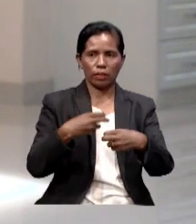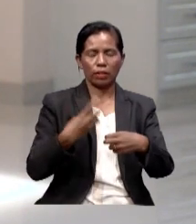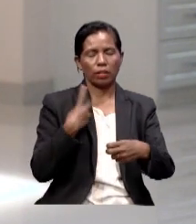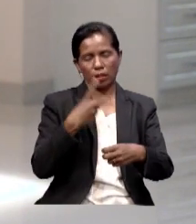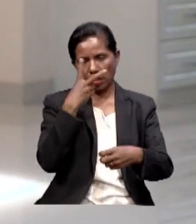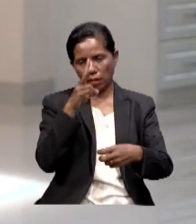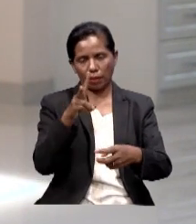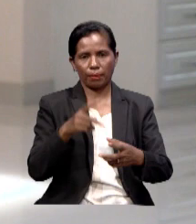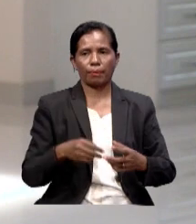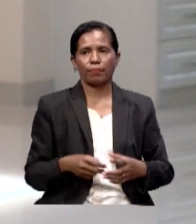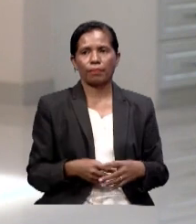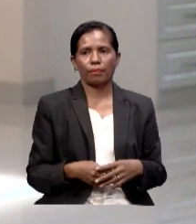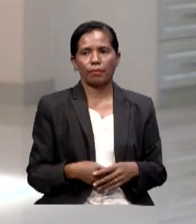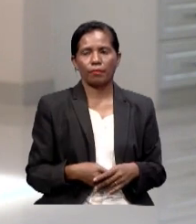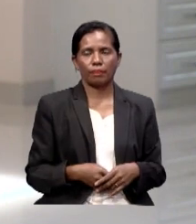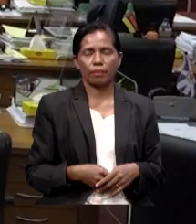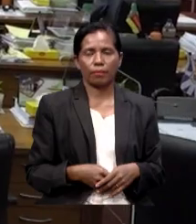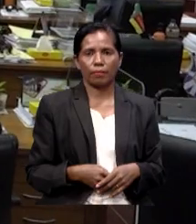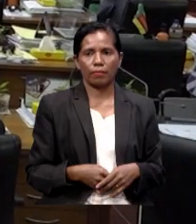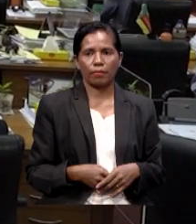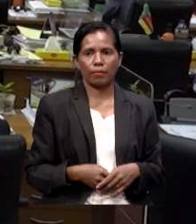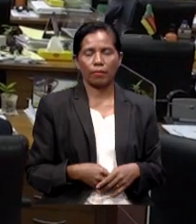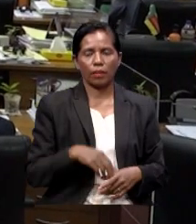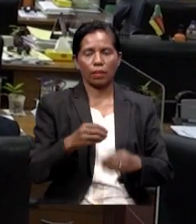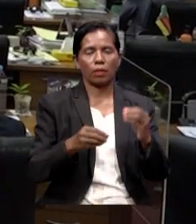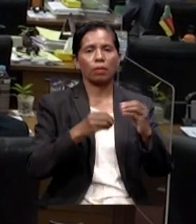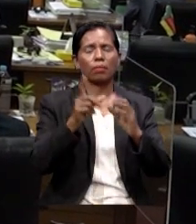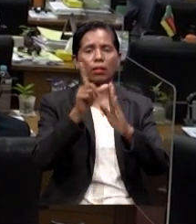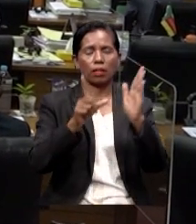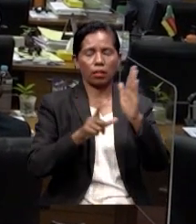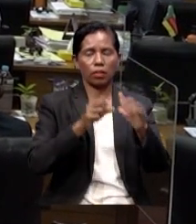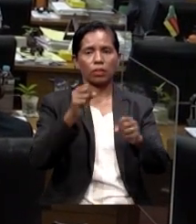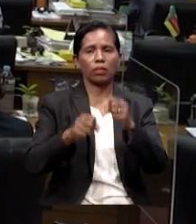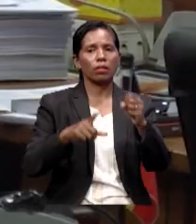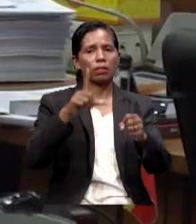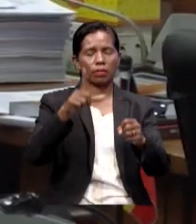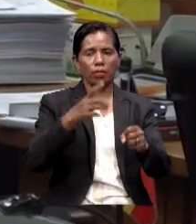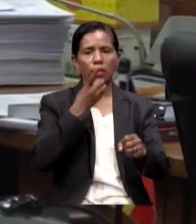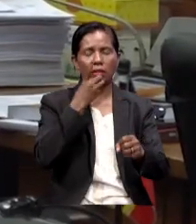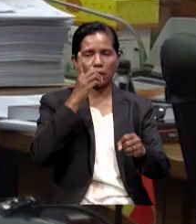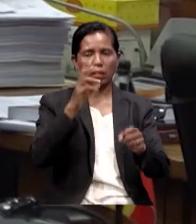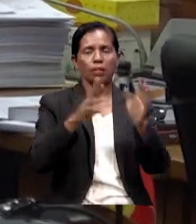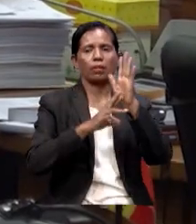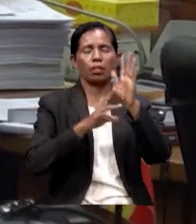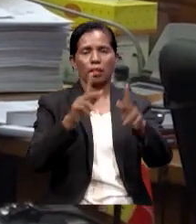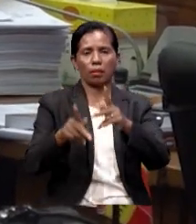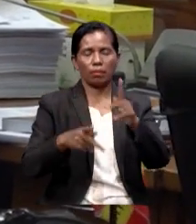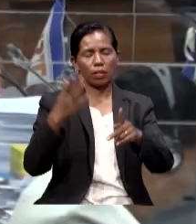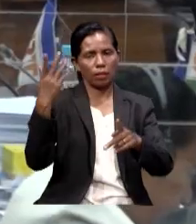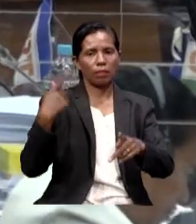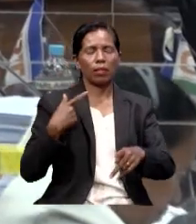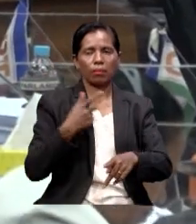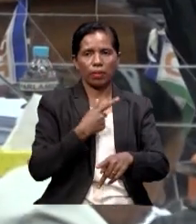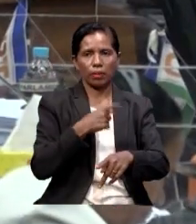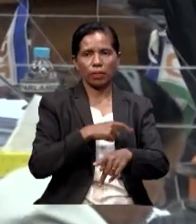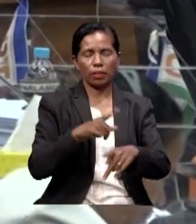be, ho sedap pensão vitalícia ne. Quando a lei refere a sociedade civil declara representante povo e a parlamento nacional,